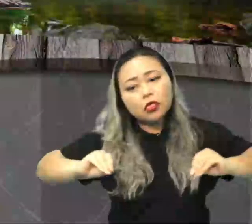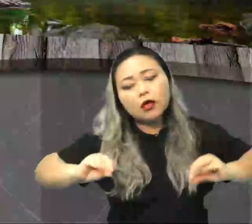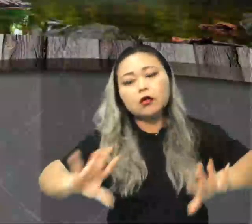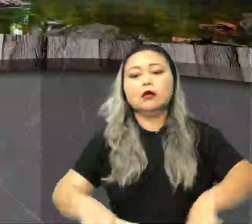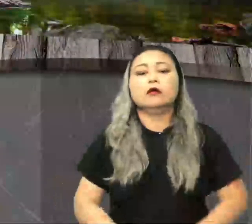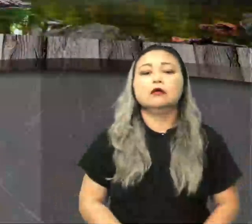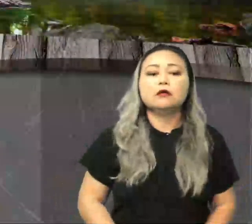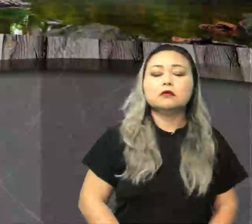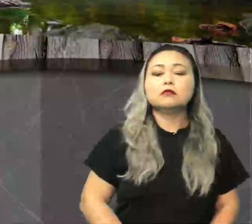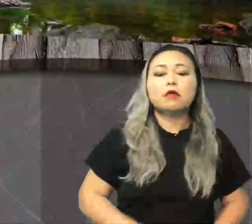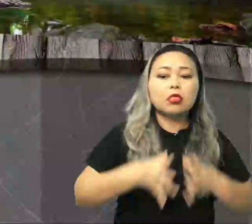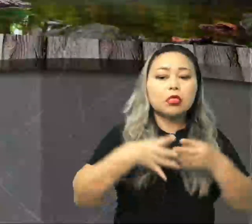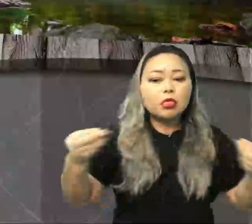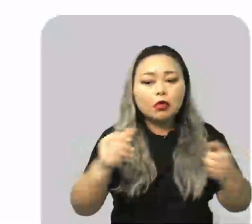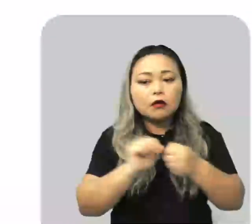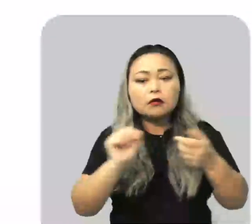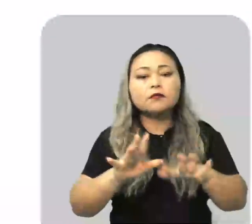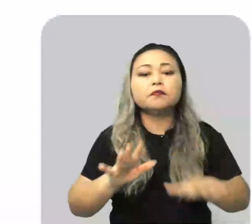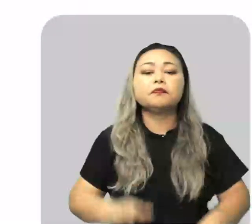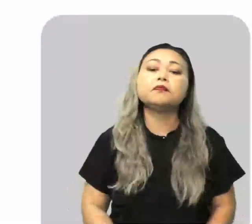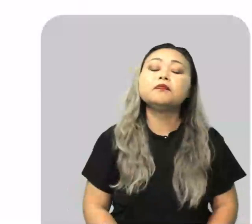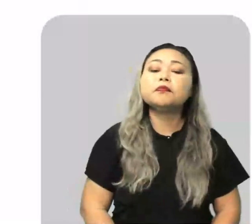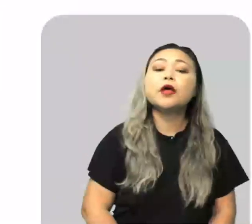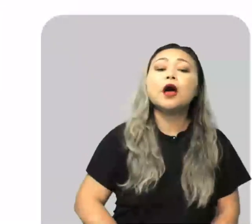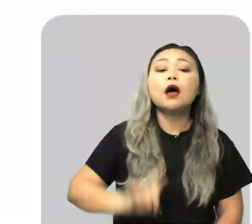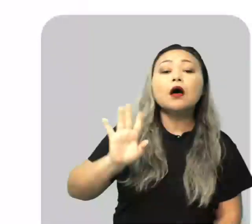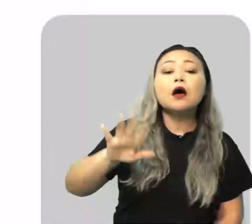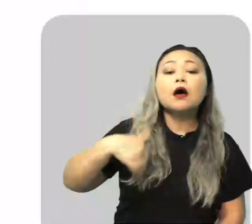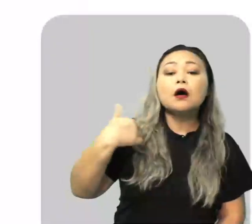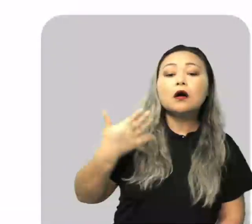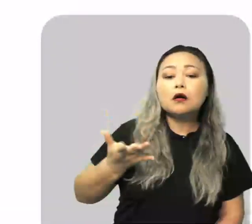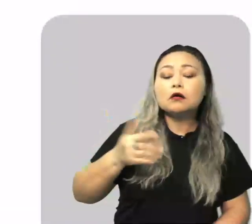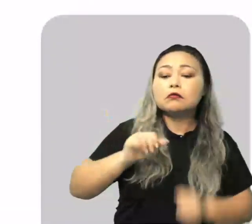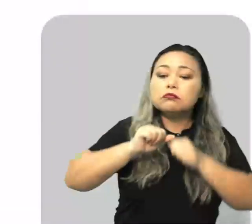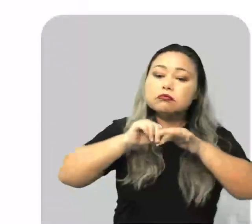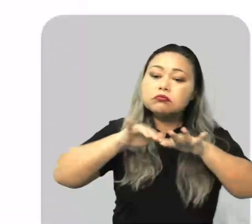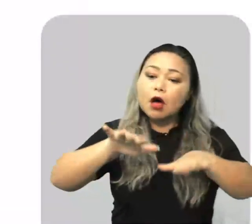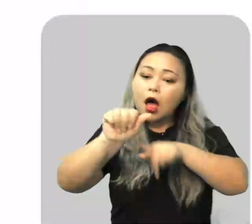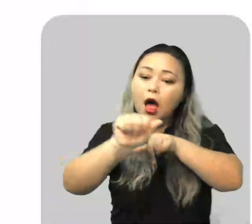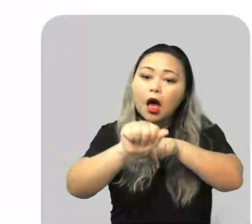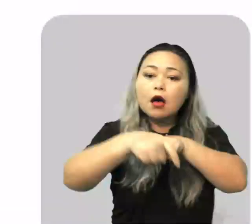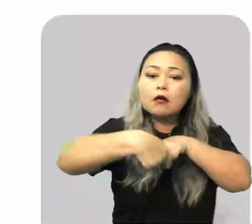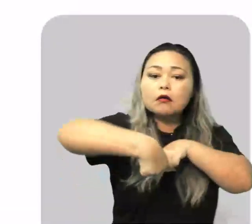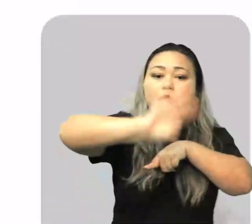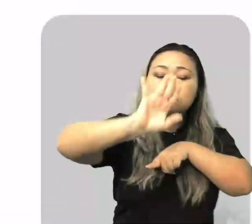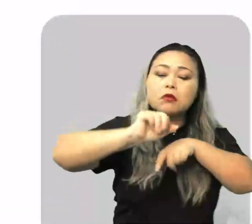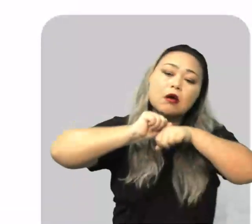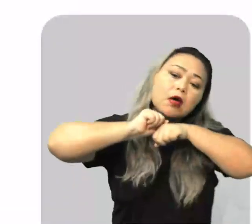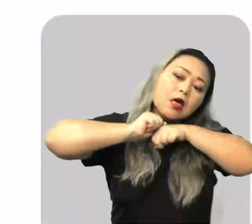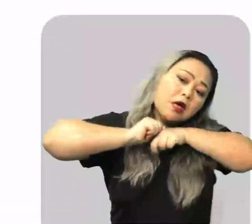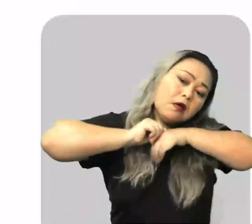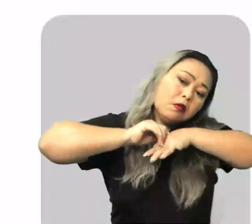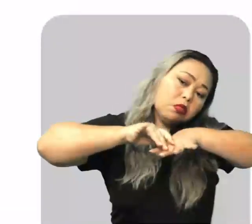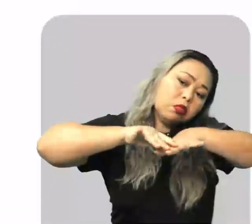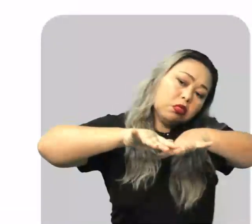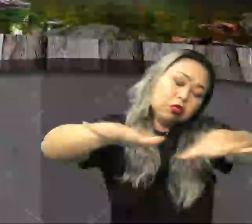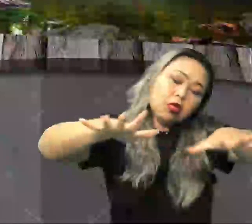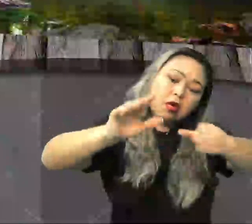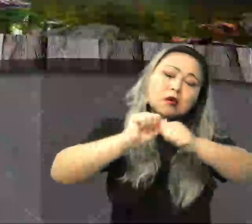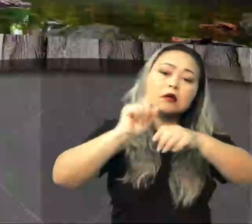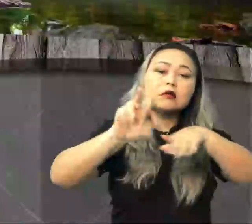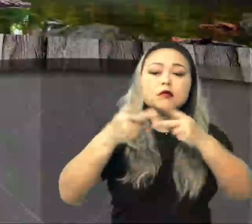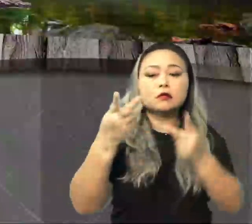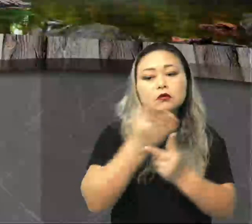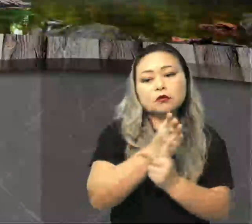regredir, tá? Sua ação virulenta. Vamos lá? Sendo os vírus influenza A responsável pelas grandes pandemias. Dentre